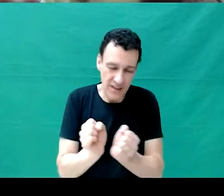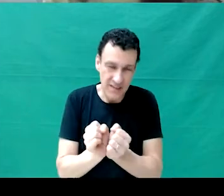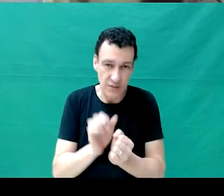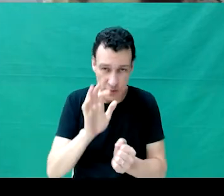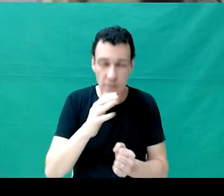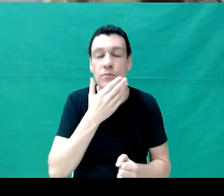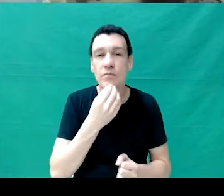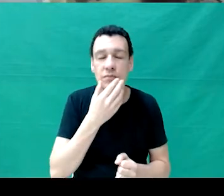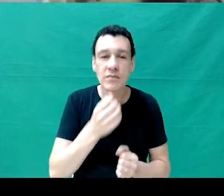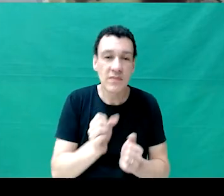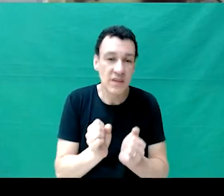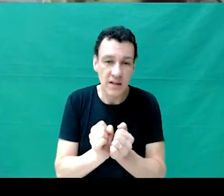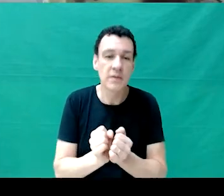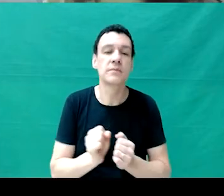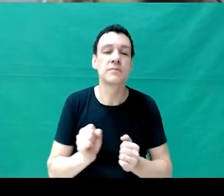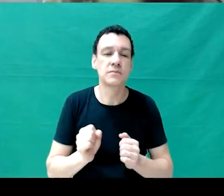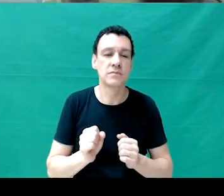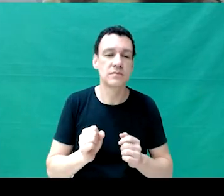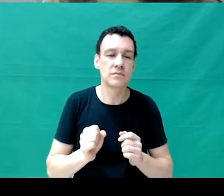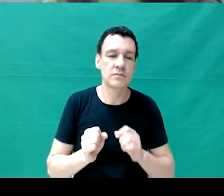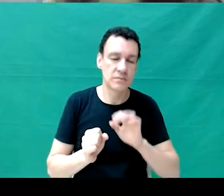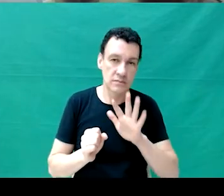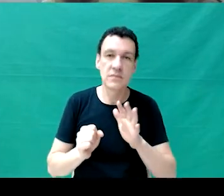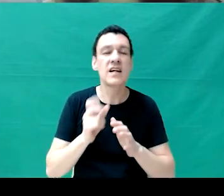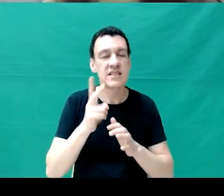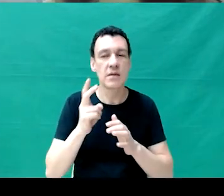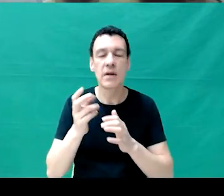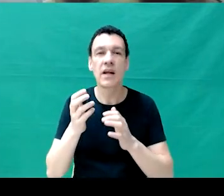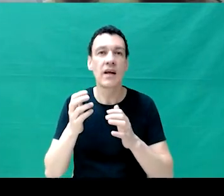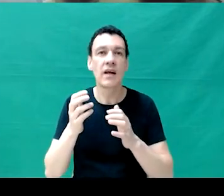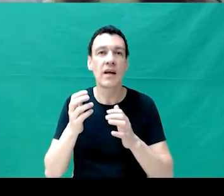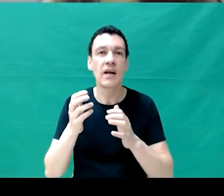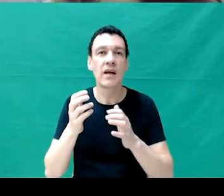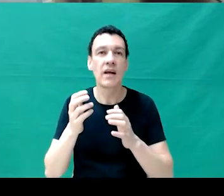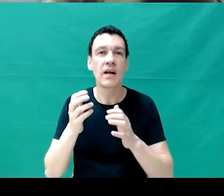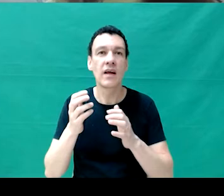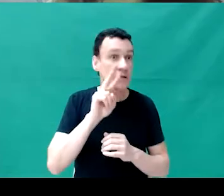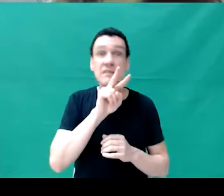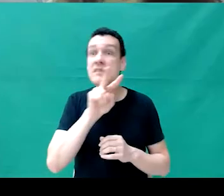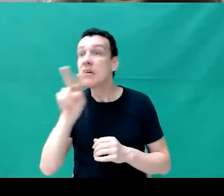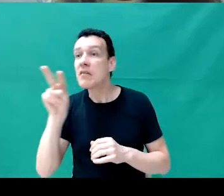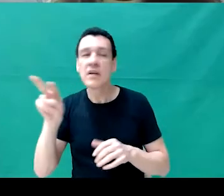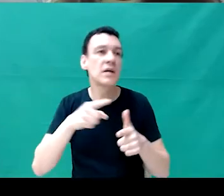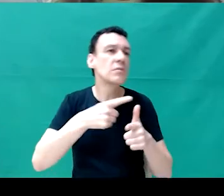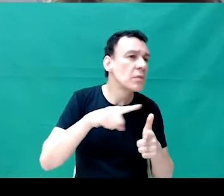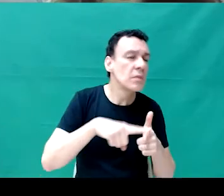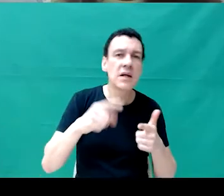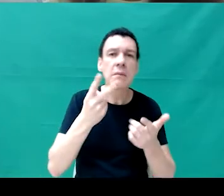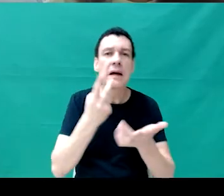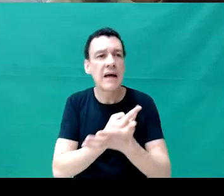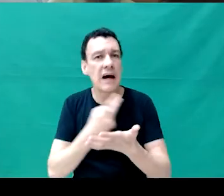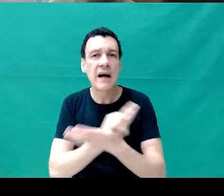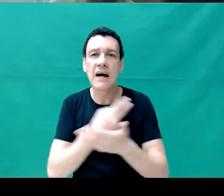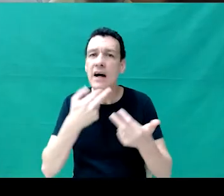o de segurar as coisas, o de apoiar as coisas, É justamente isso que criado mudo significa.